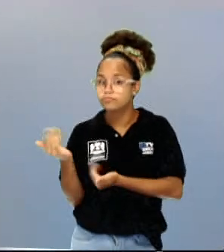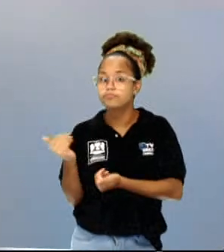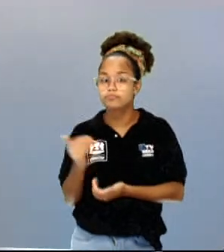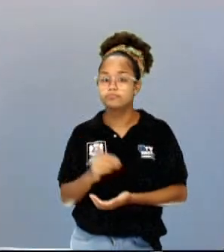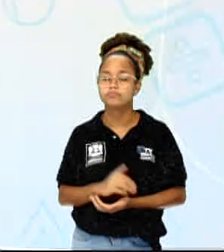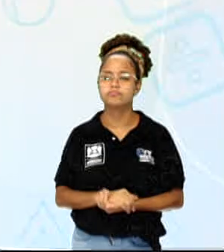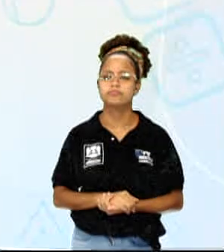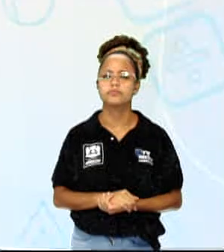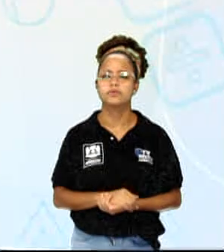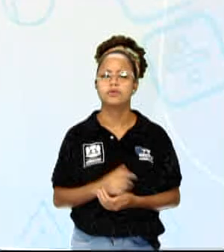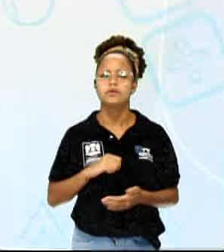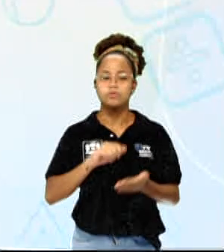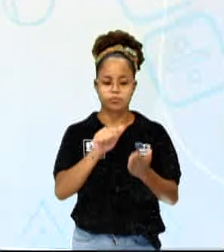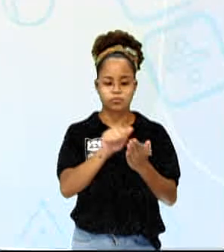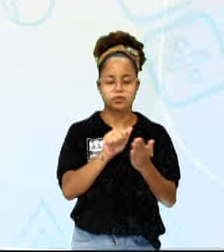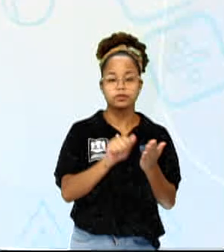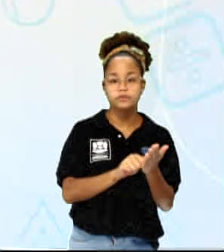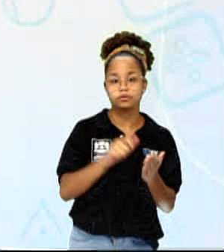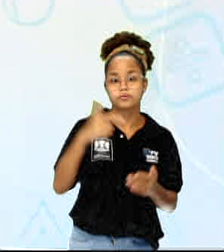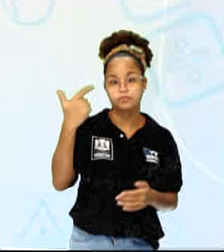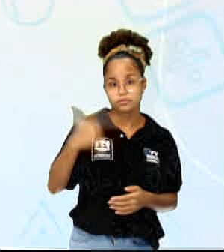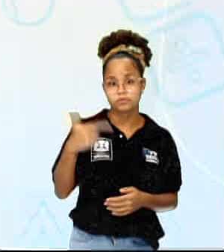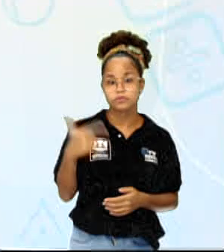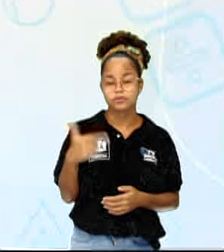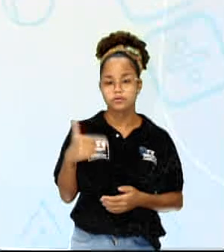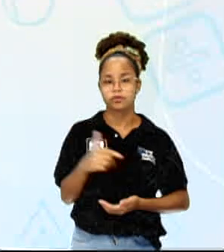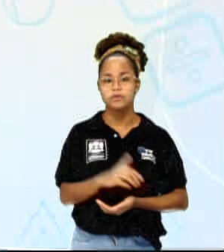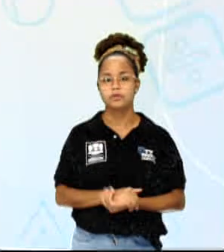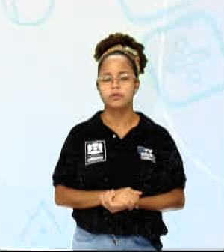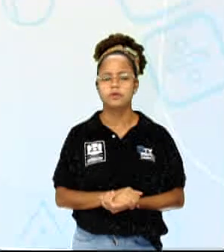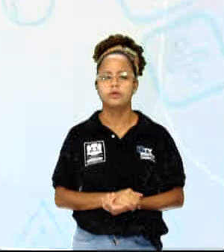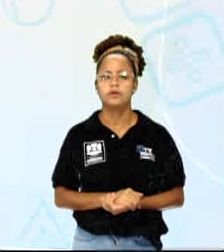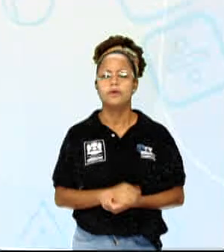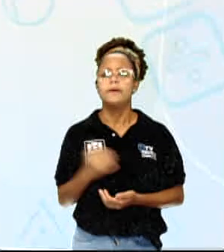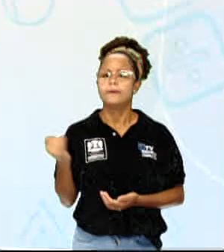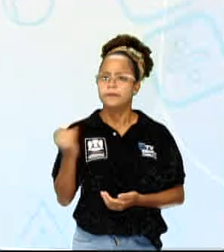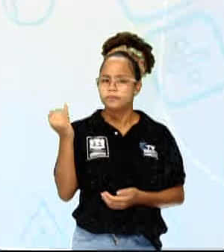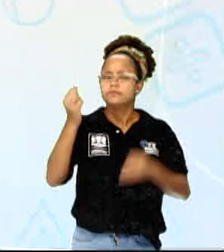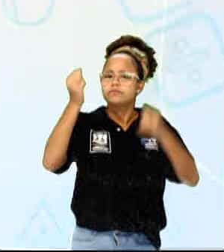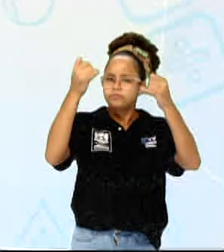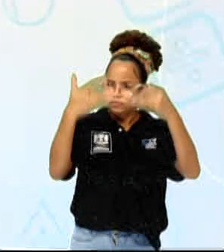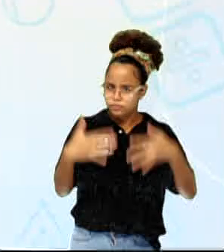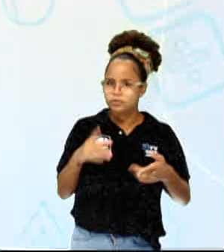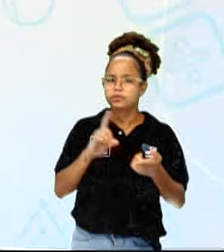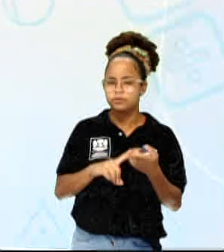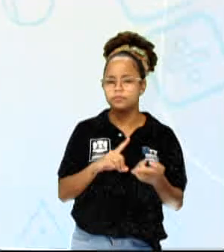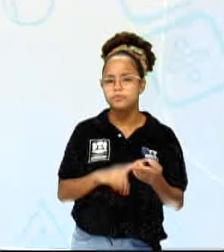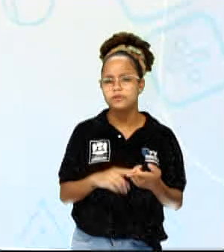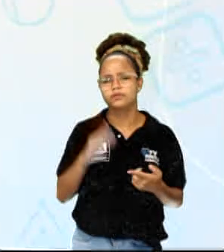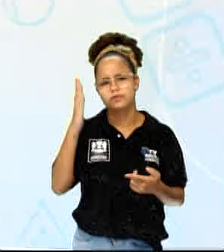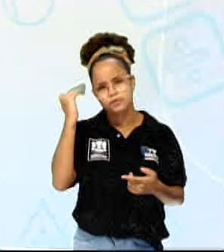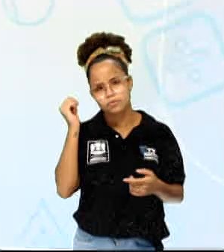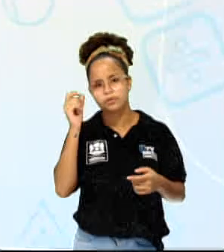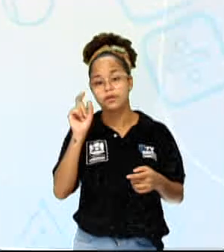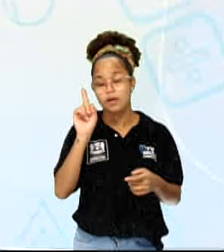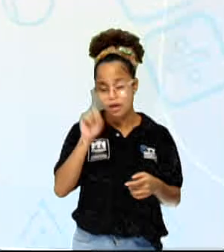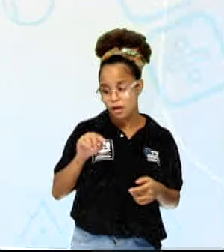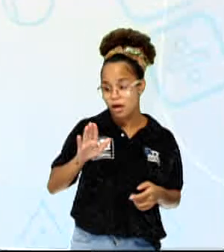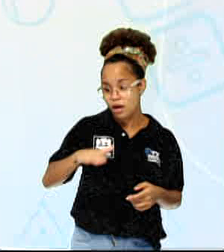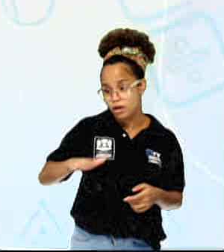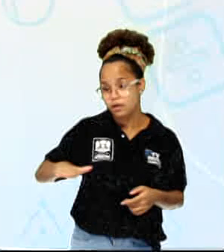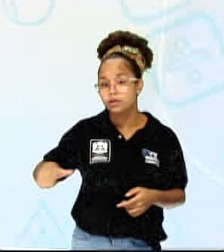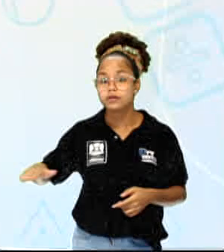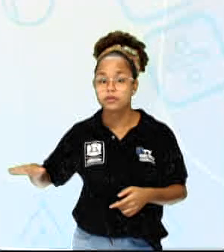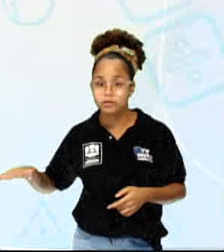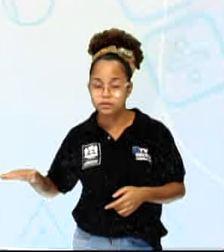E no artigo 2º, é importante, né, a gente também falar, para que a gente saiba que considera-se criança, para os efeitos